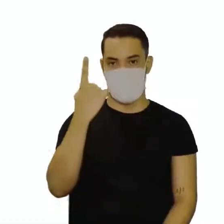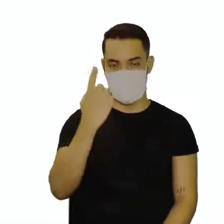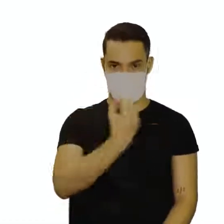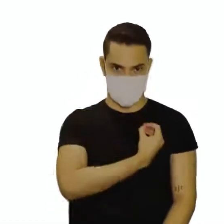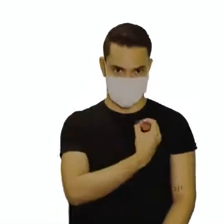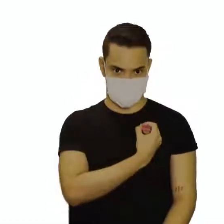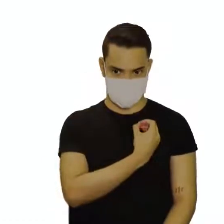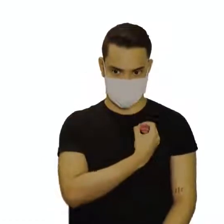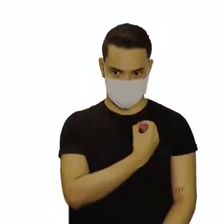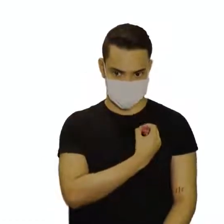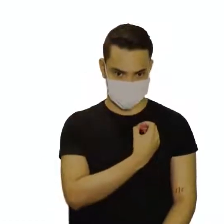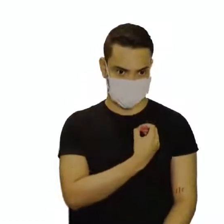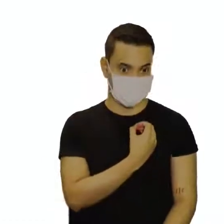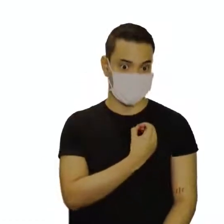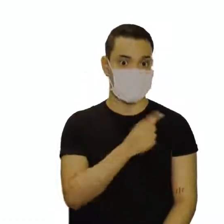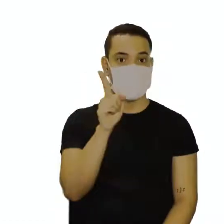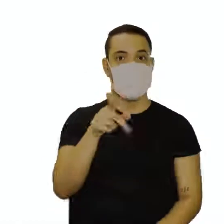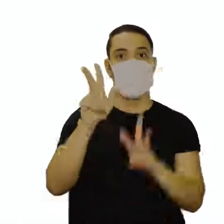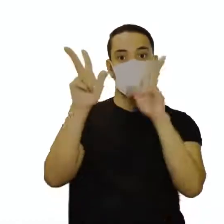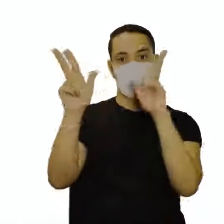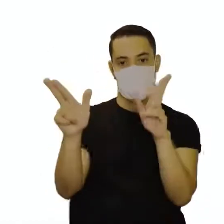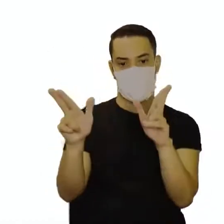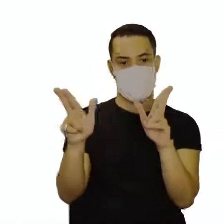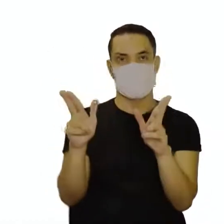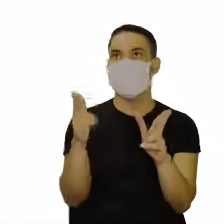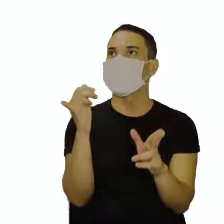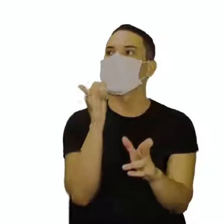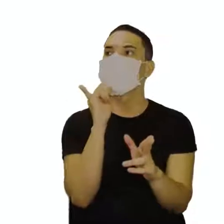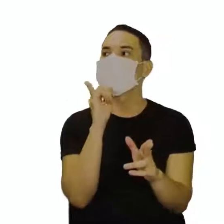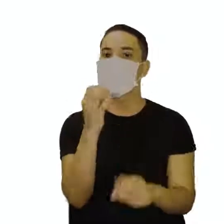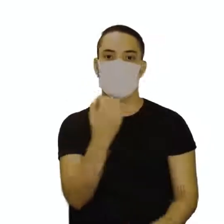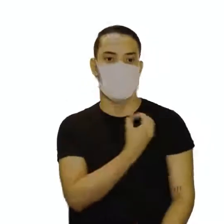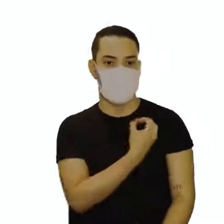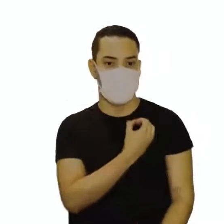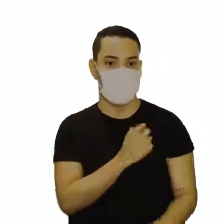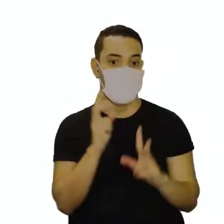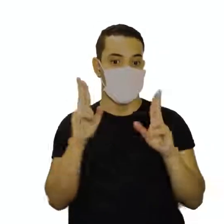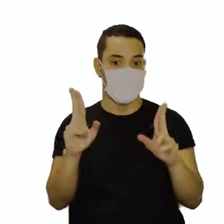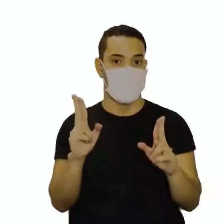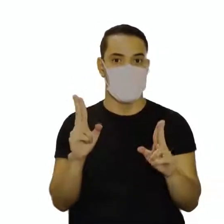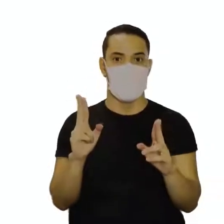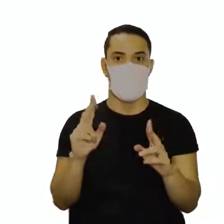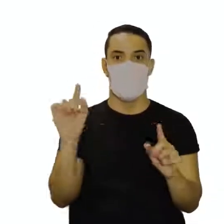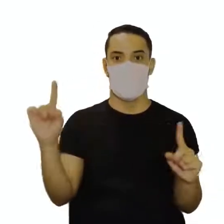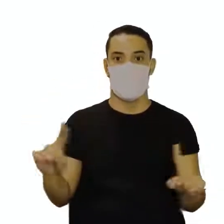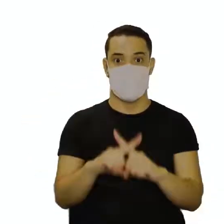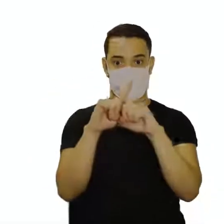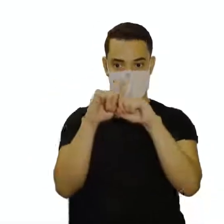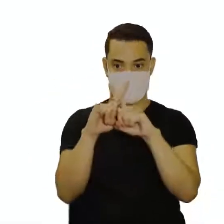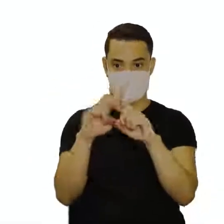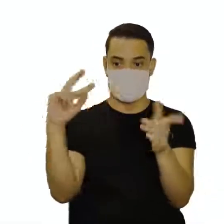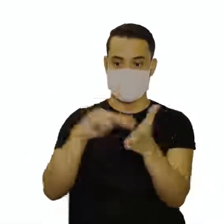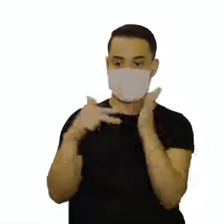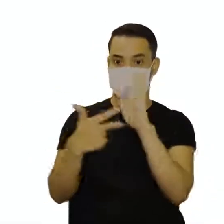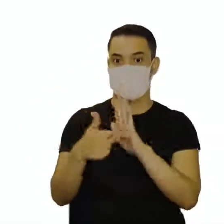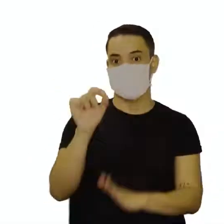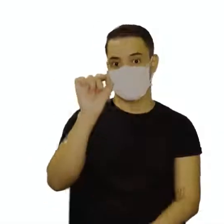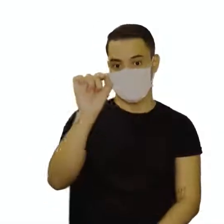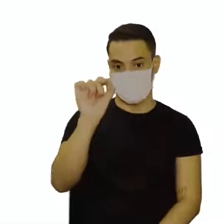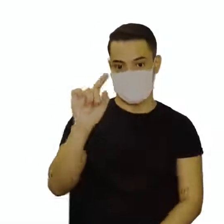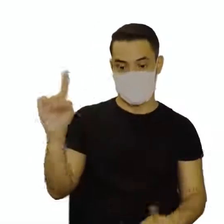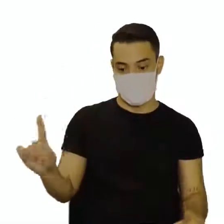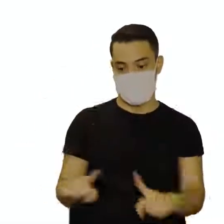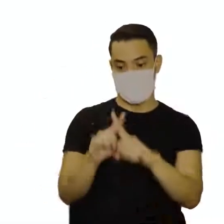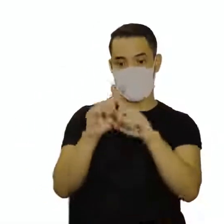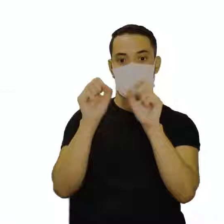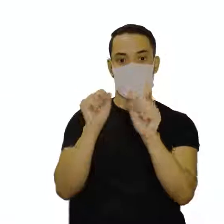valor que é igual, um valor igual a uma multiplicação, significa que essa